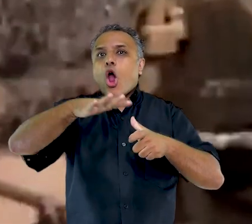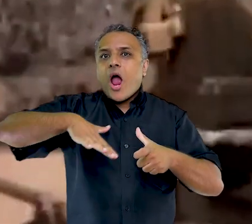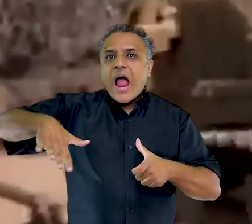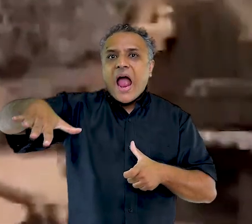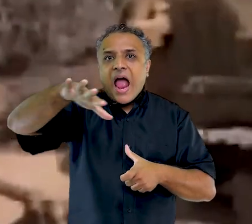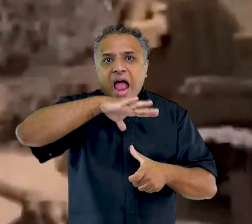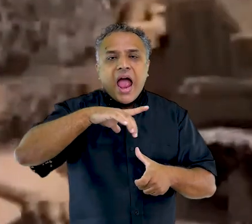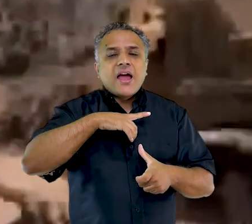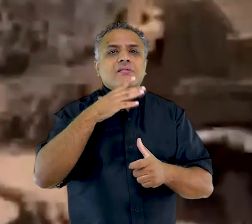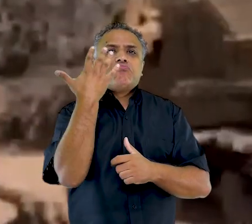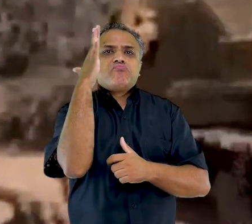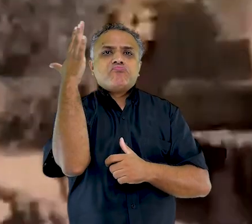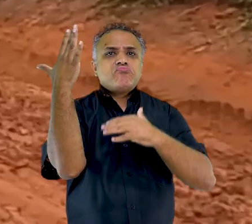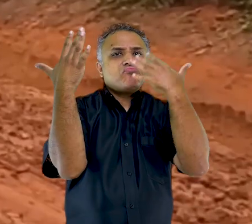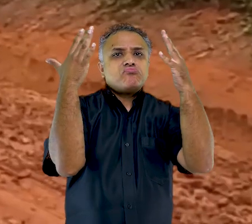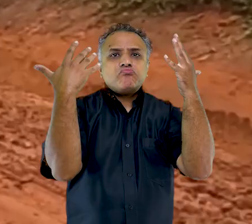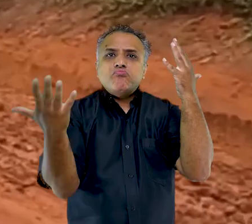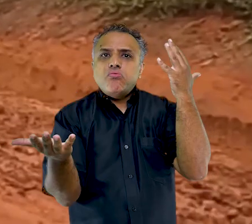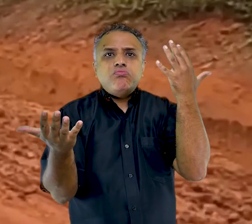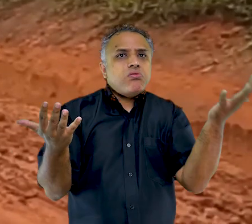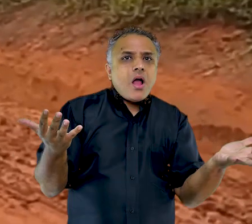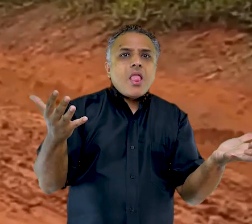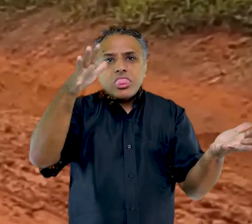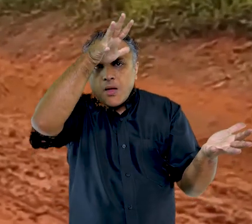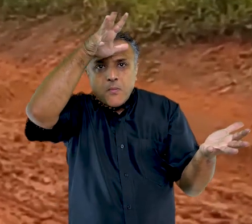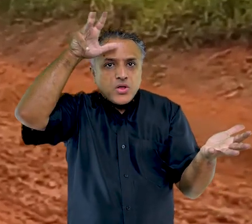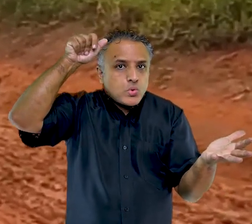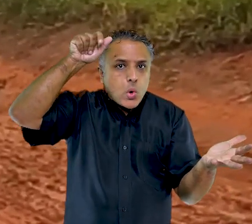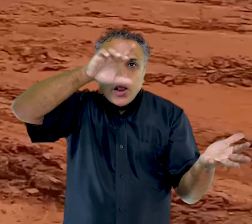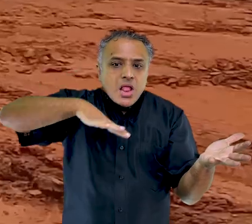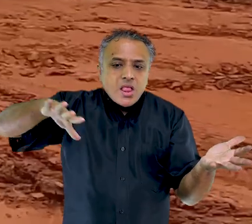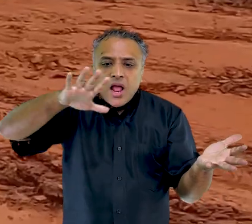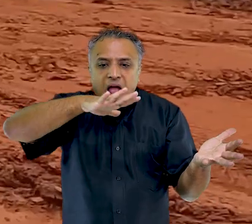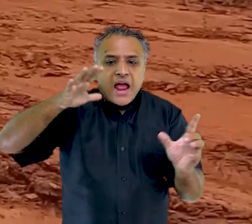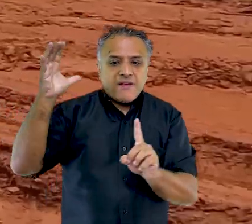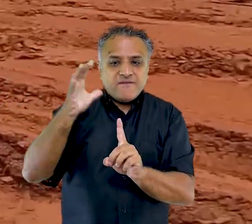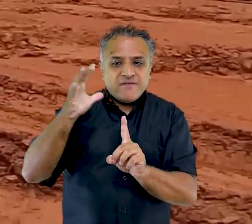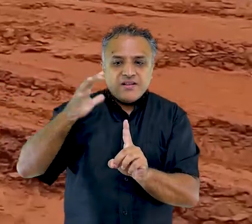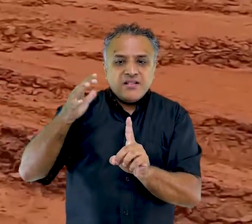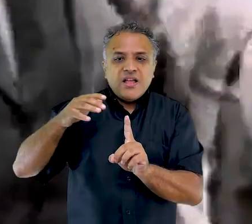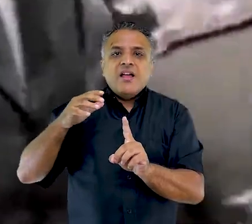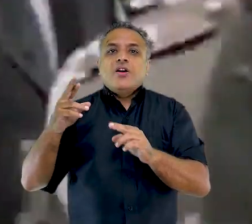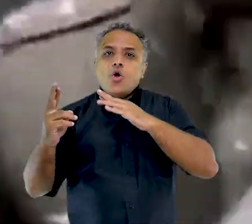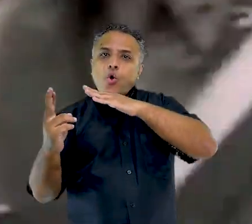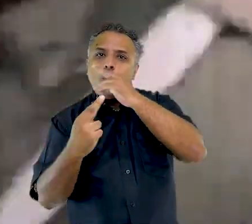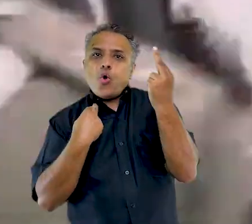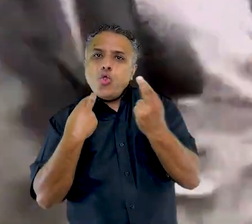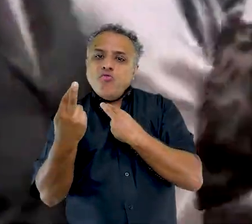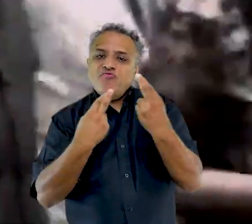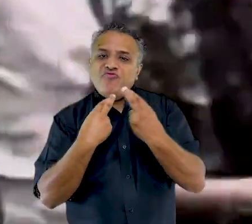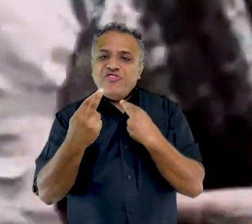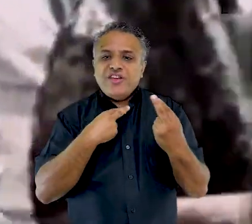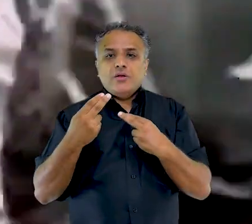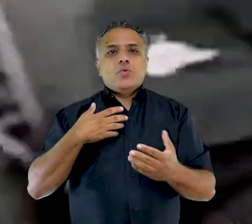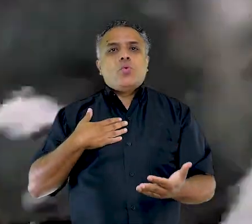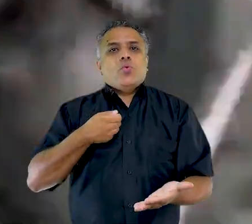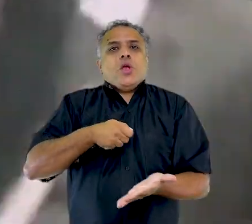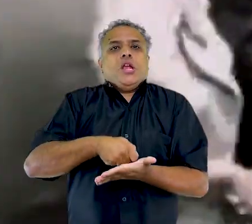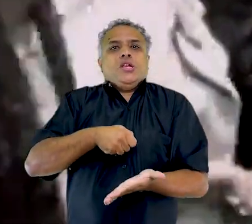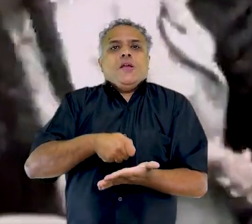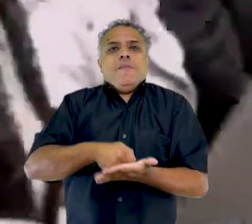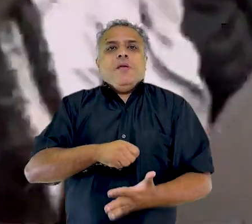de desmatamento na Amazônia estão na zona de influência das rodovias construídas durante o regime militar.